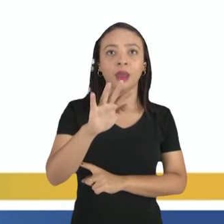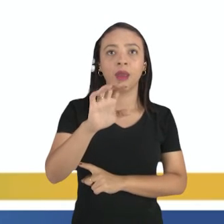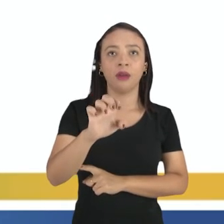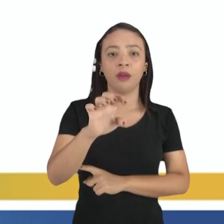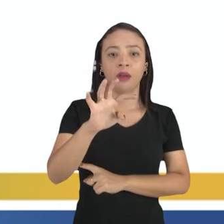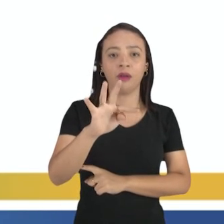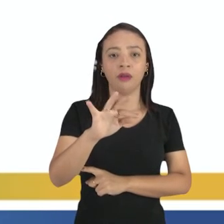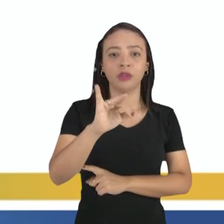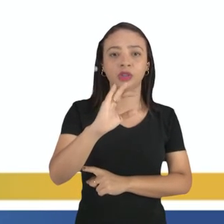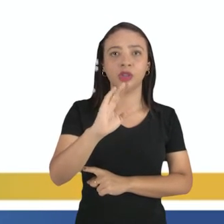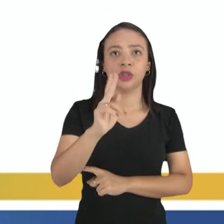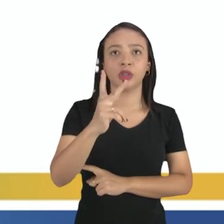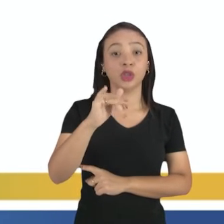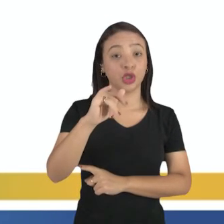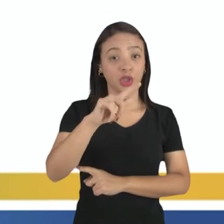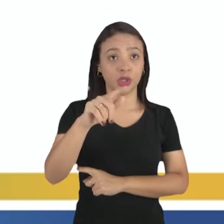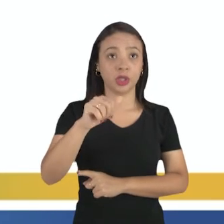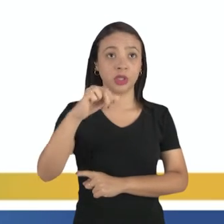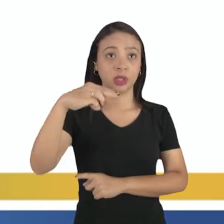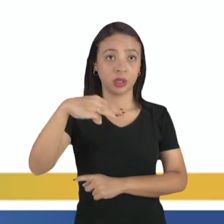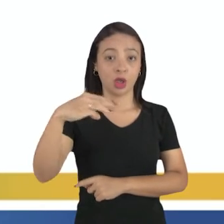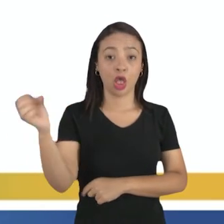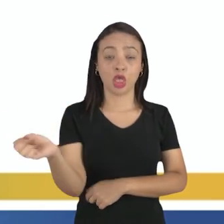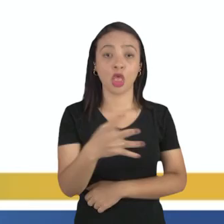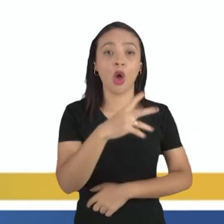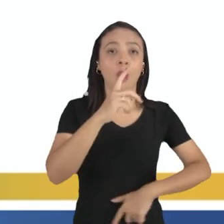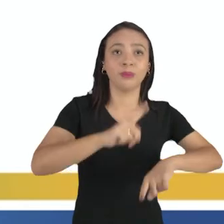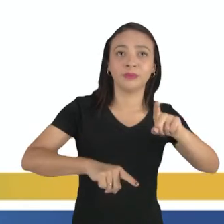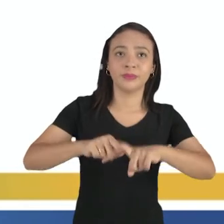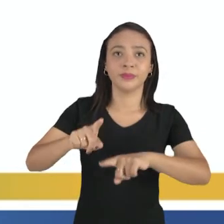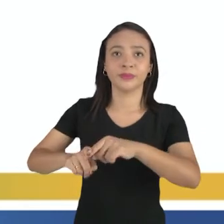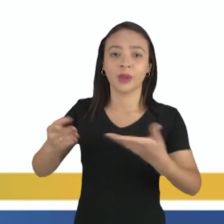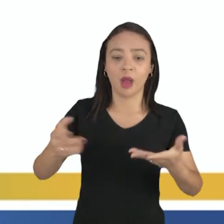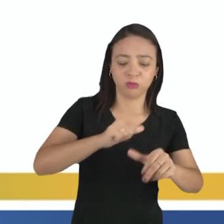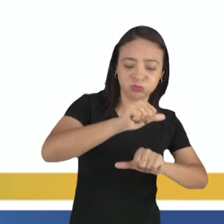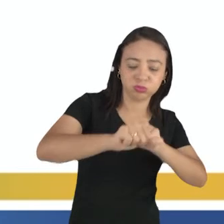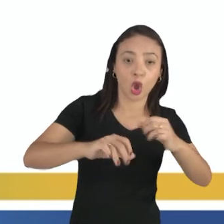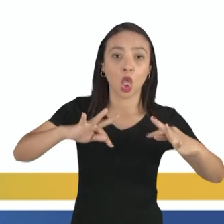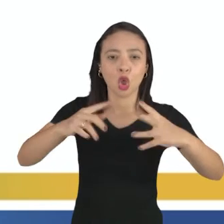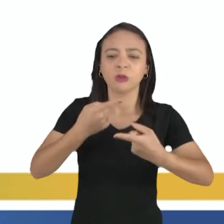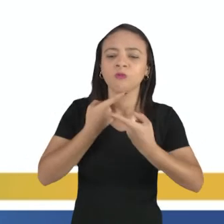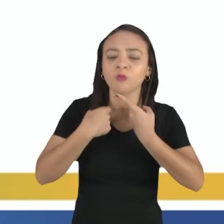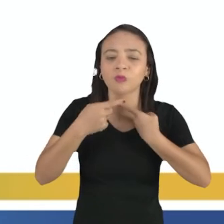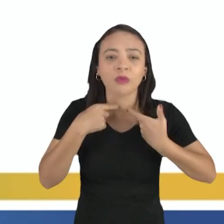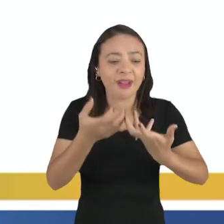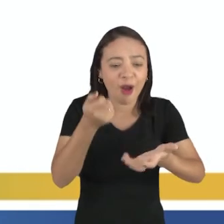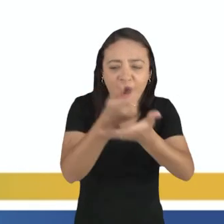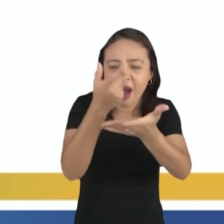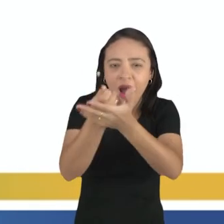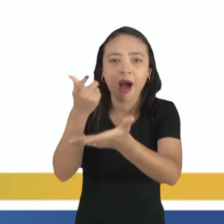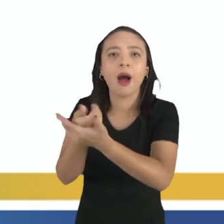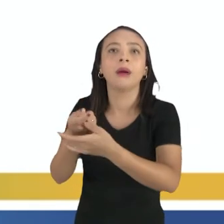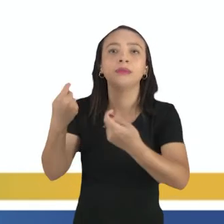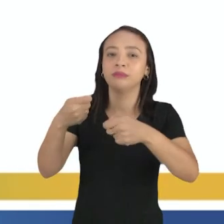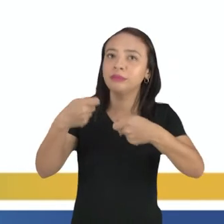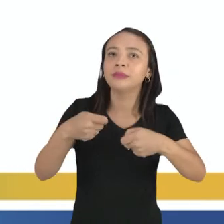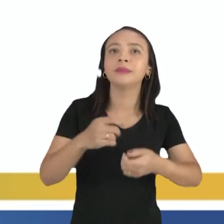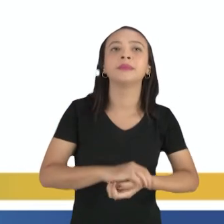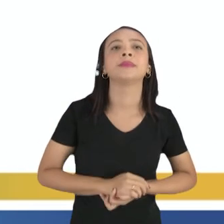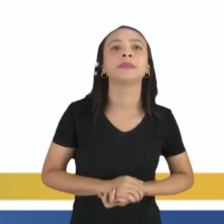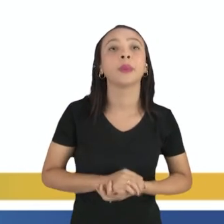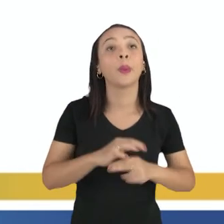fetichizam novos produtos, transformando-os em objetos do desejo de consumo obrigatório. Por esse